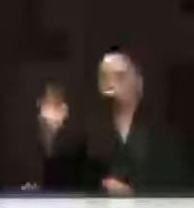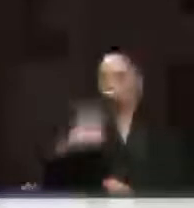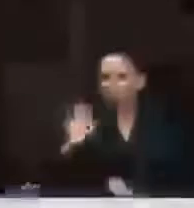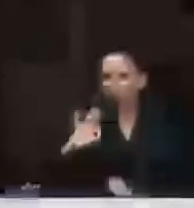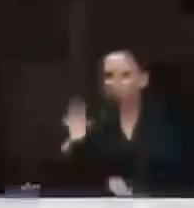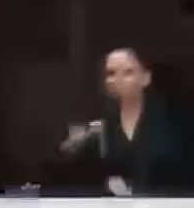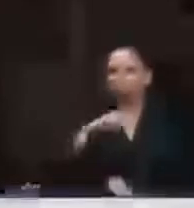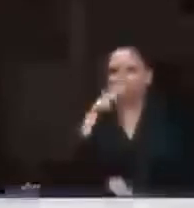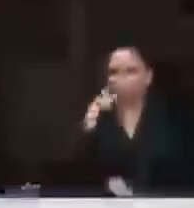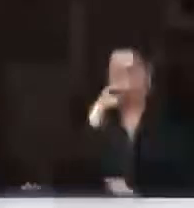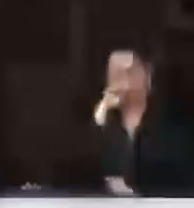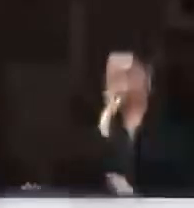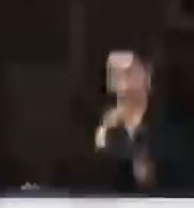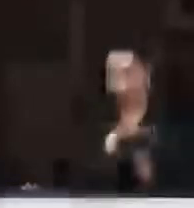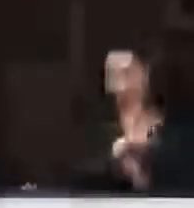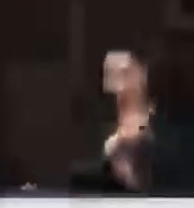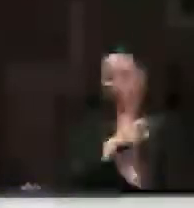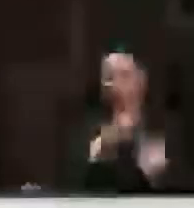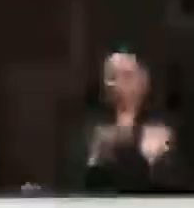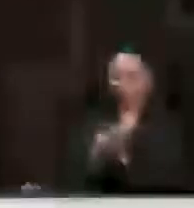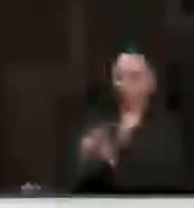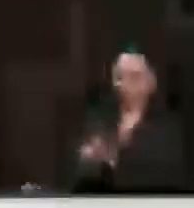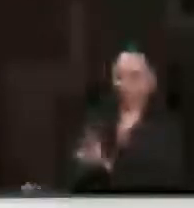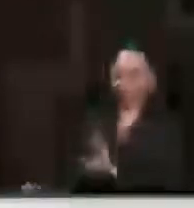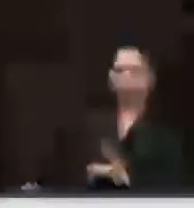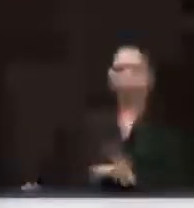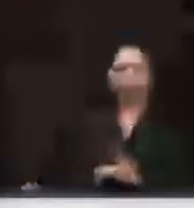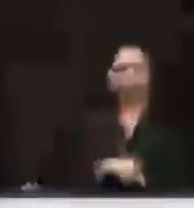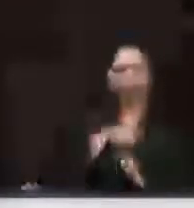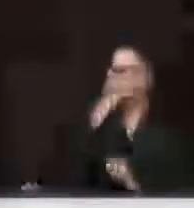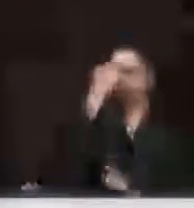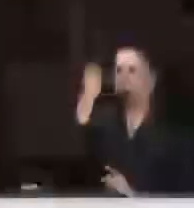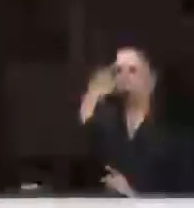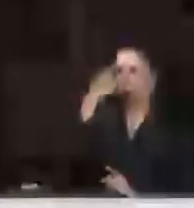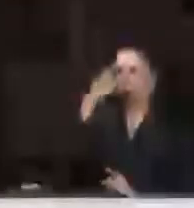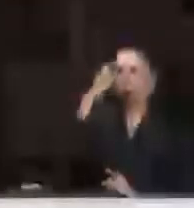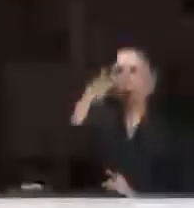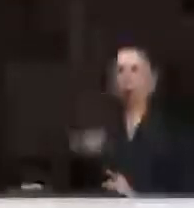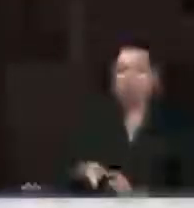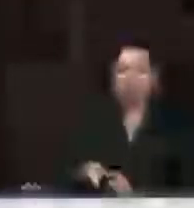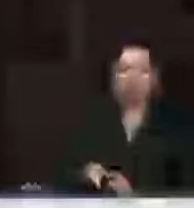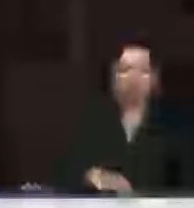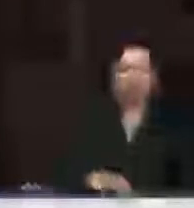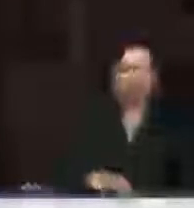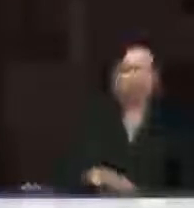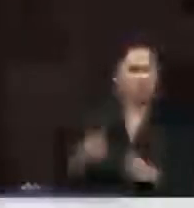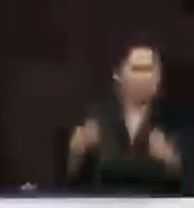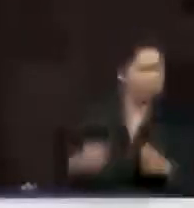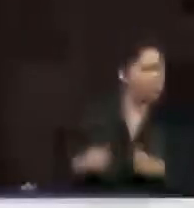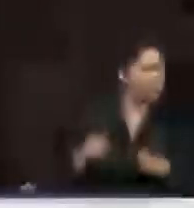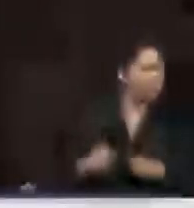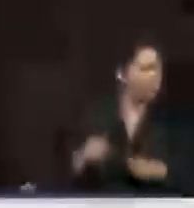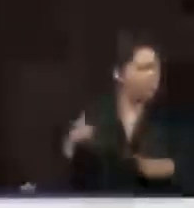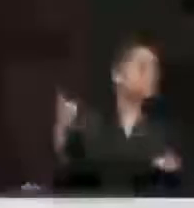da investigação. Os mandantes e os autores devem ser